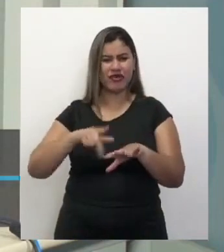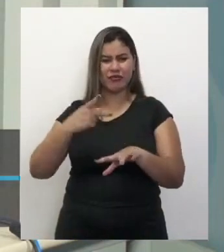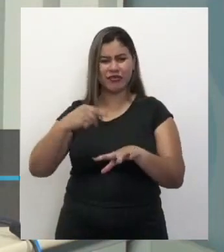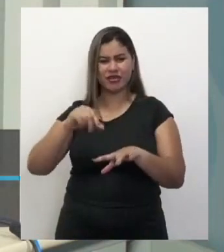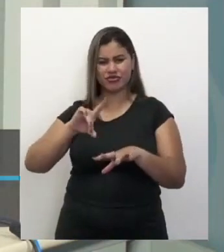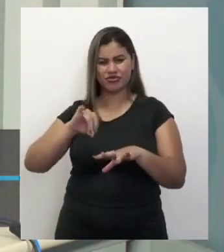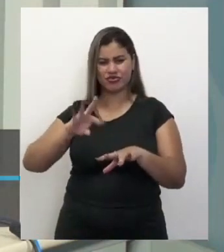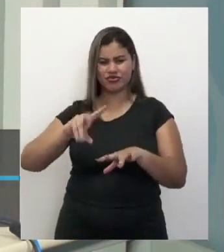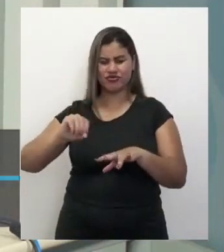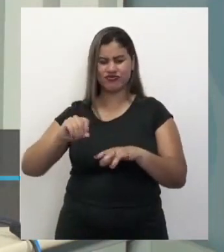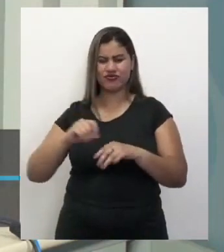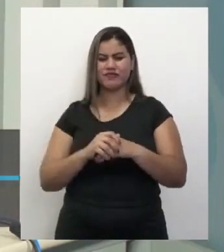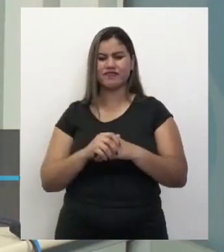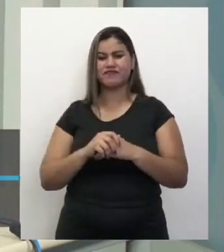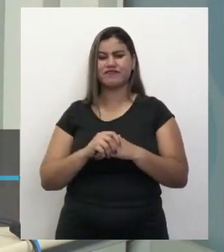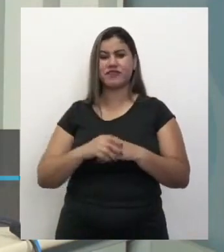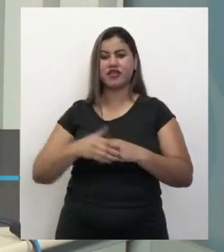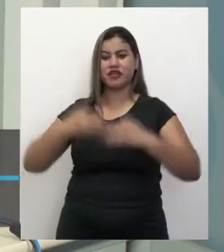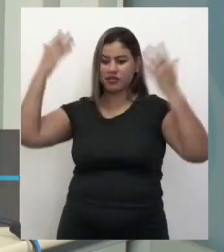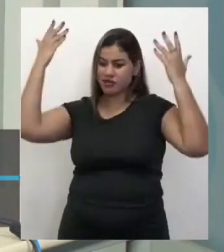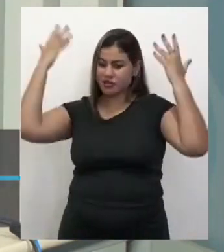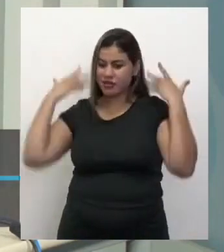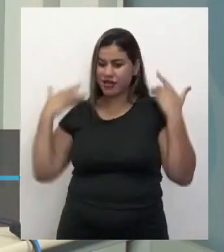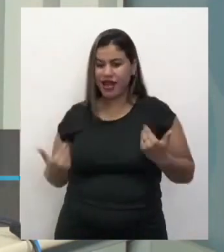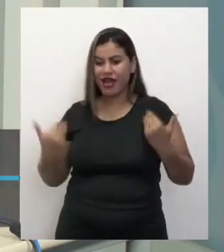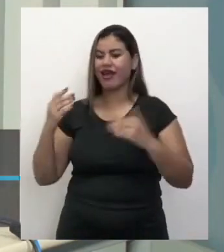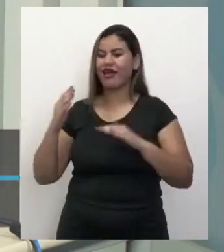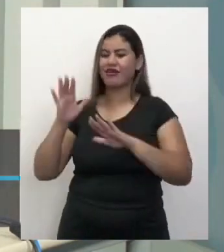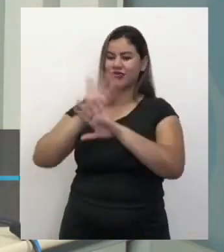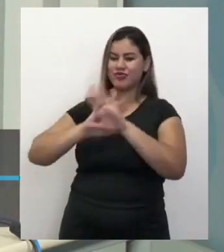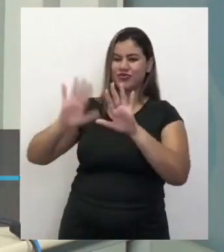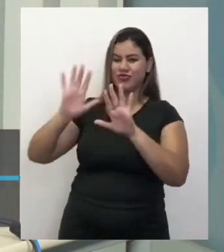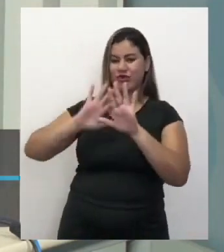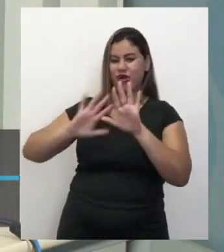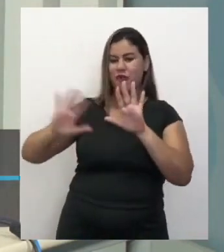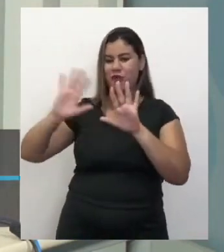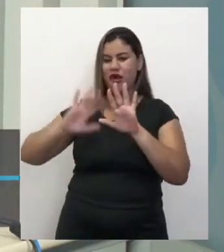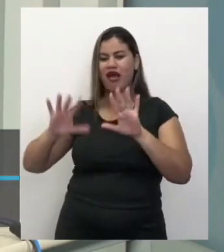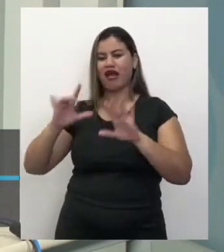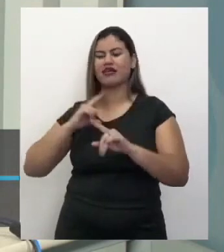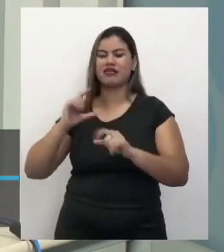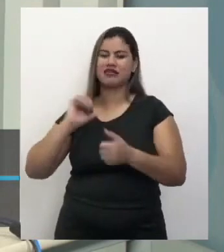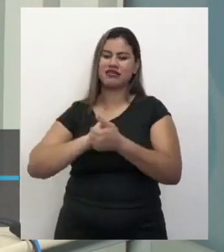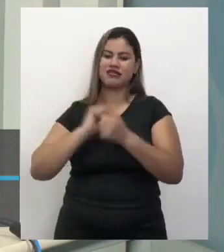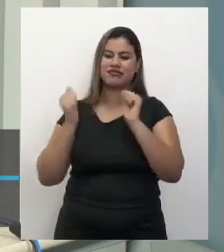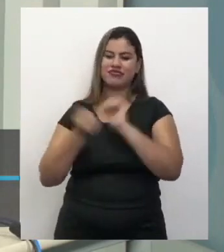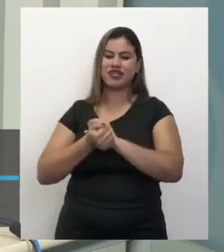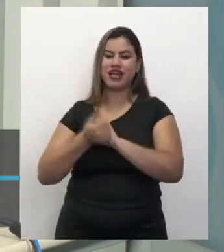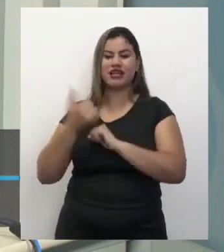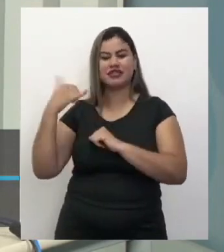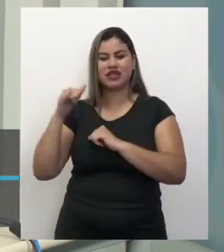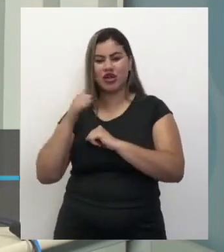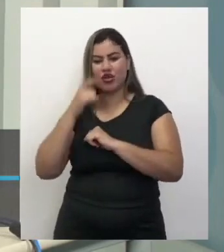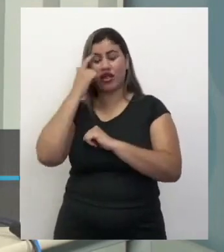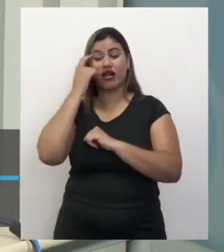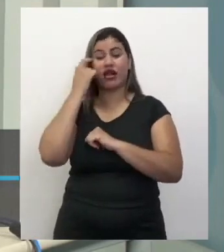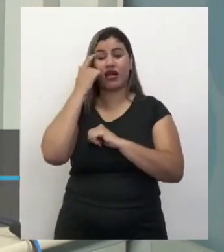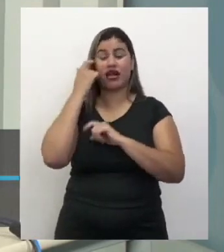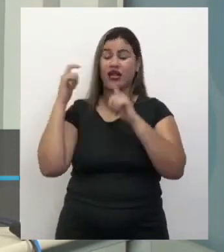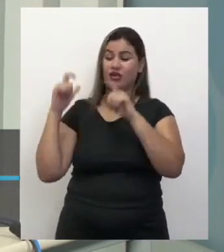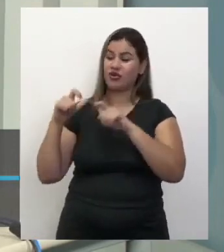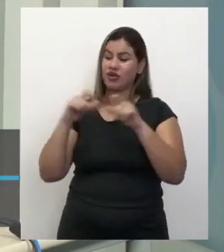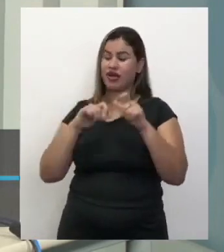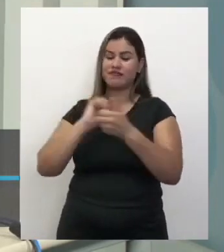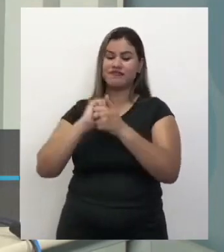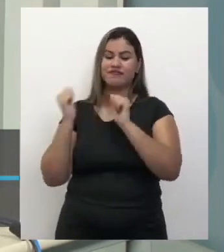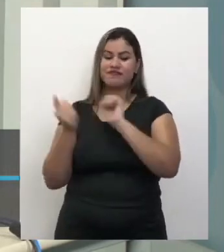cenário. Quem não se reinventou nesse tempo, né? Não colocou um cenário, teve que adaptar celular, teve que adaptar um cantinho.